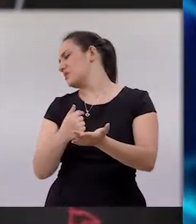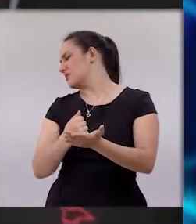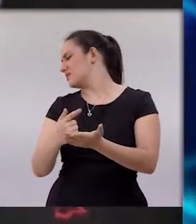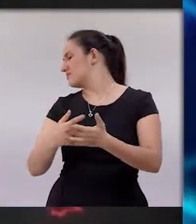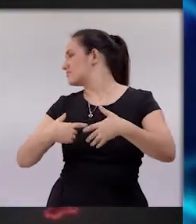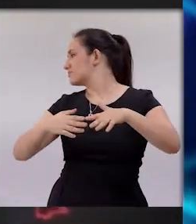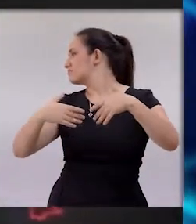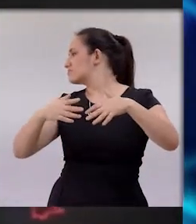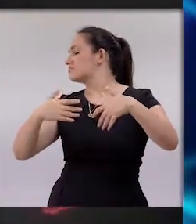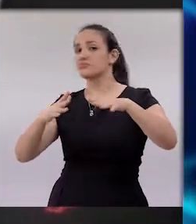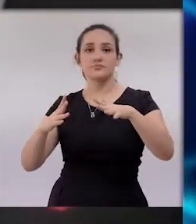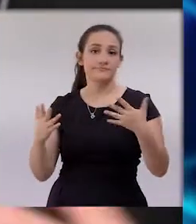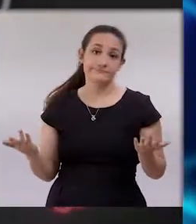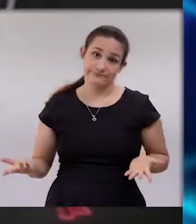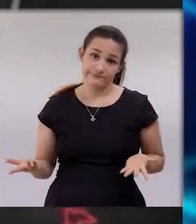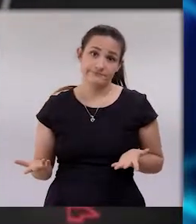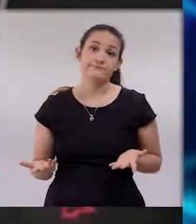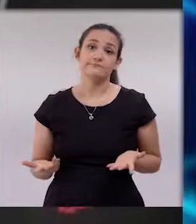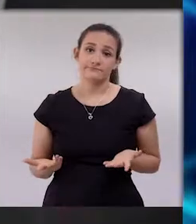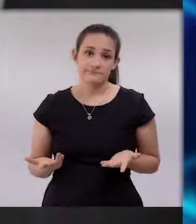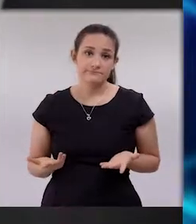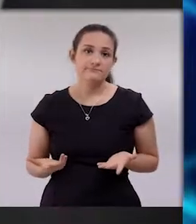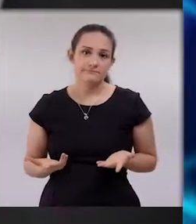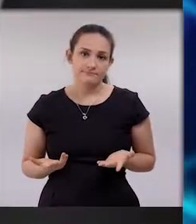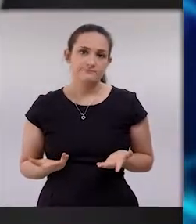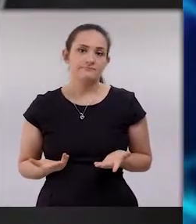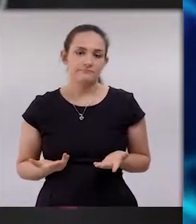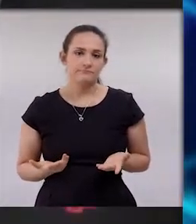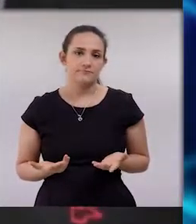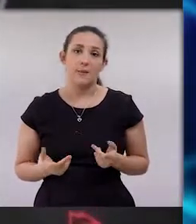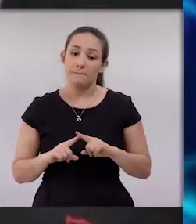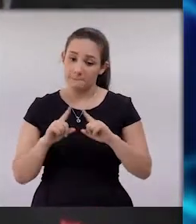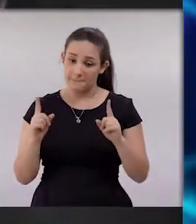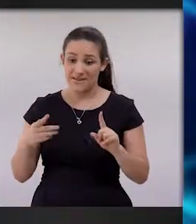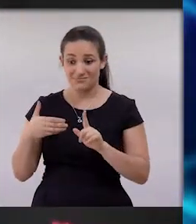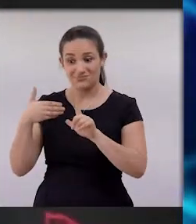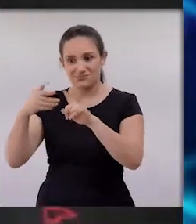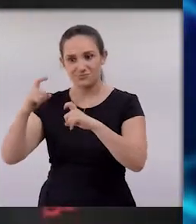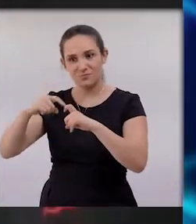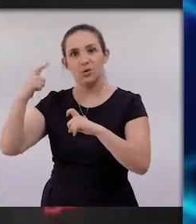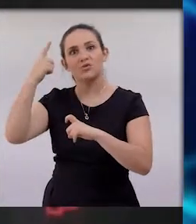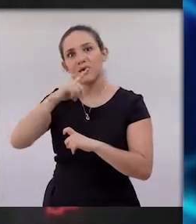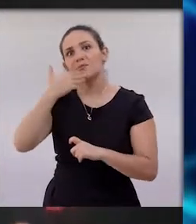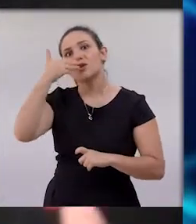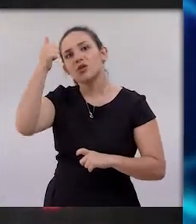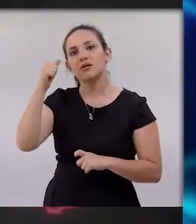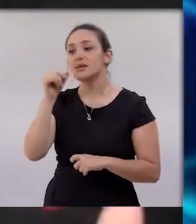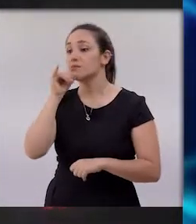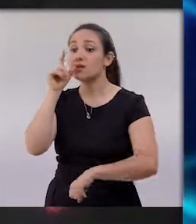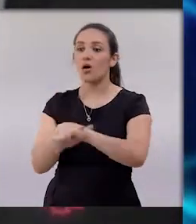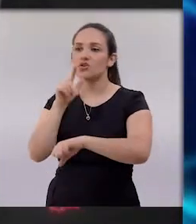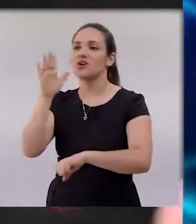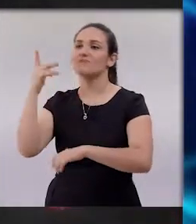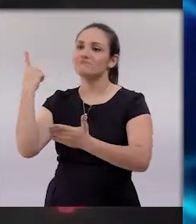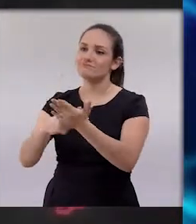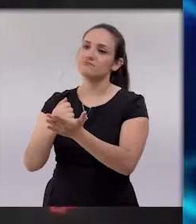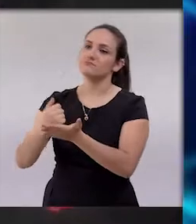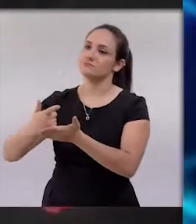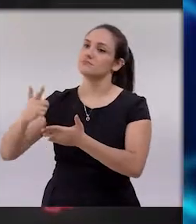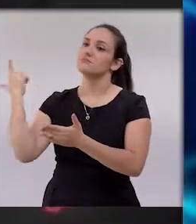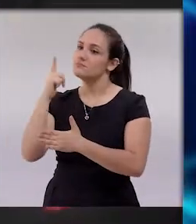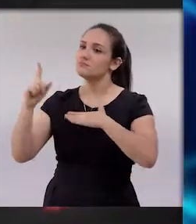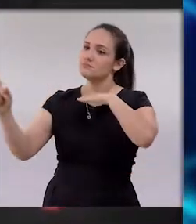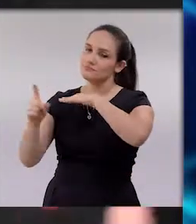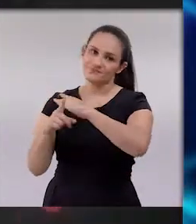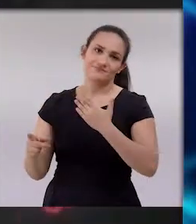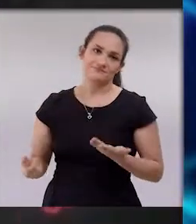para outro dia, não vai, e isso, a telemedicina pode ajudar a melhorar essa